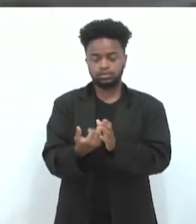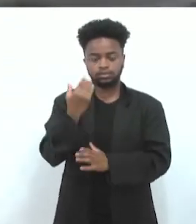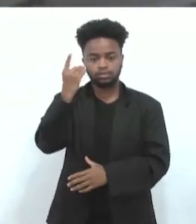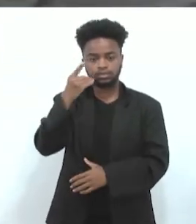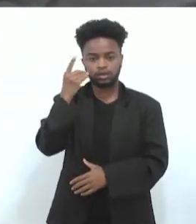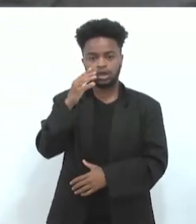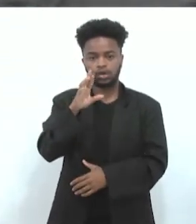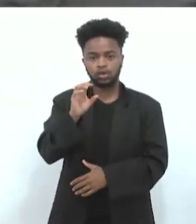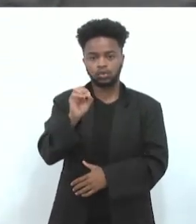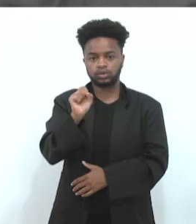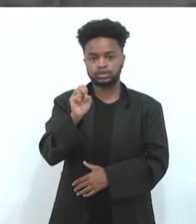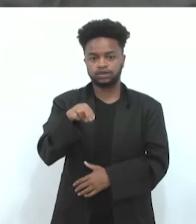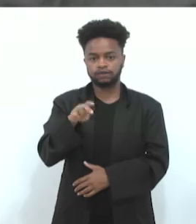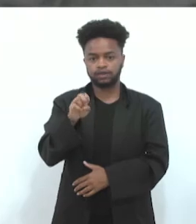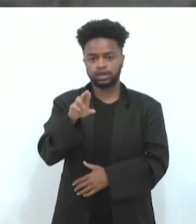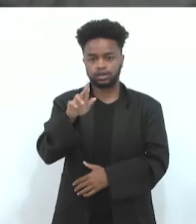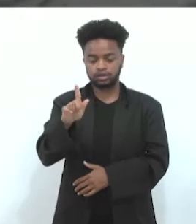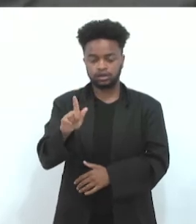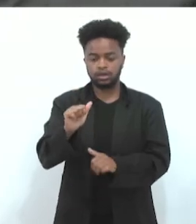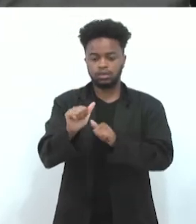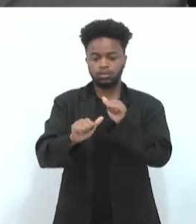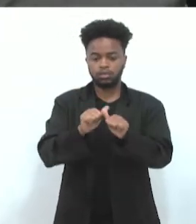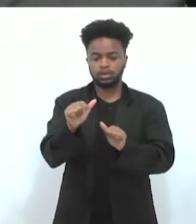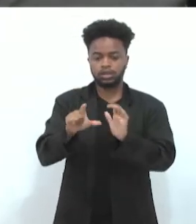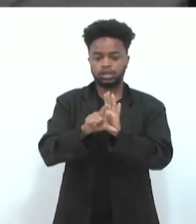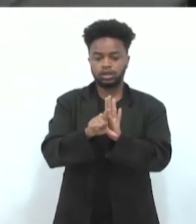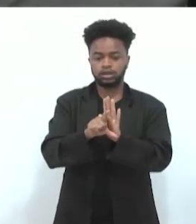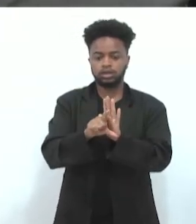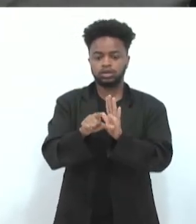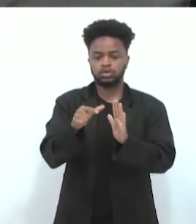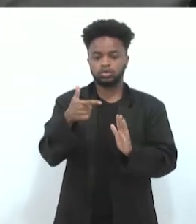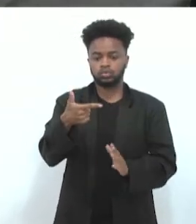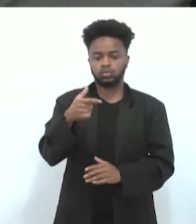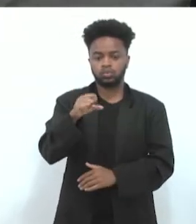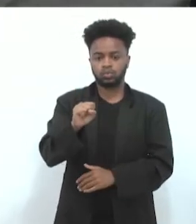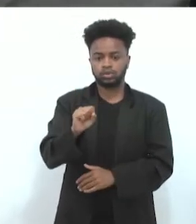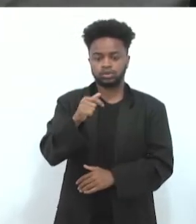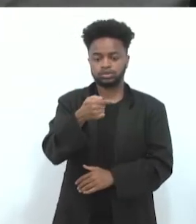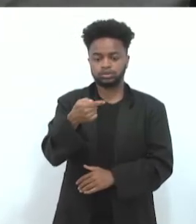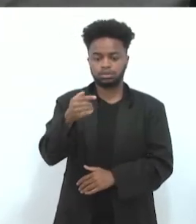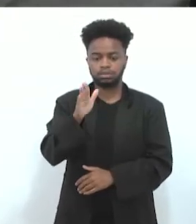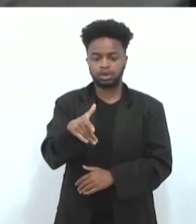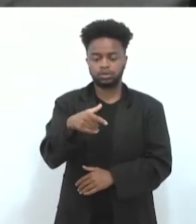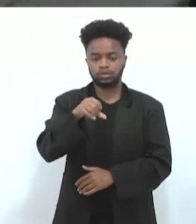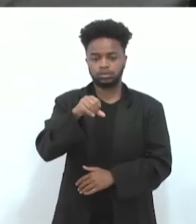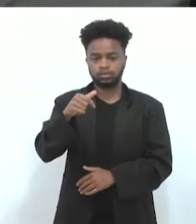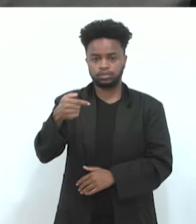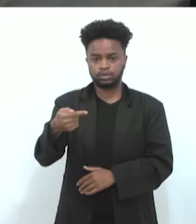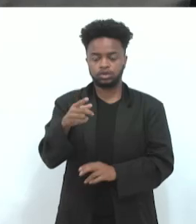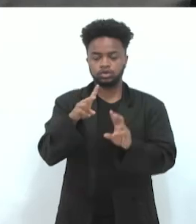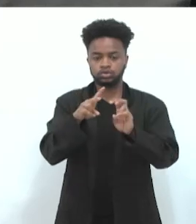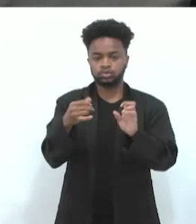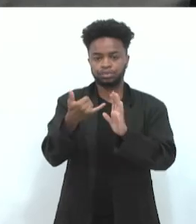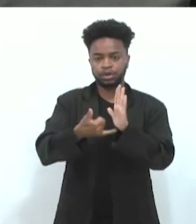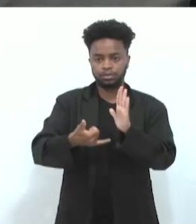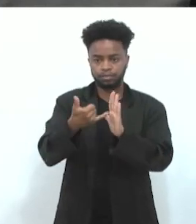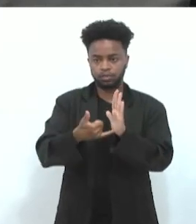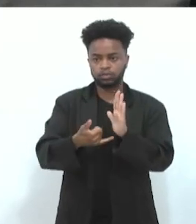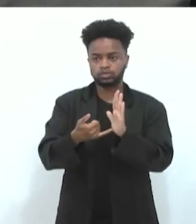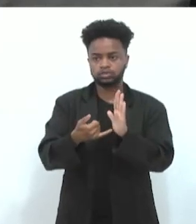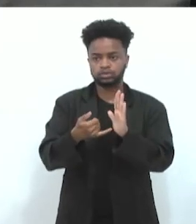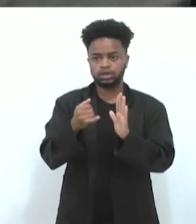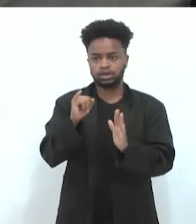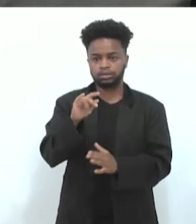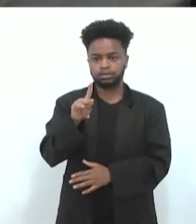Reis, que altera a Lei Estadual 2.877, de 22 de dezembro de 97, que dispõe sobre o imposto sobre a propriedade de veículos automotores e